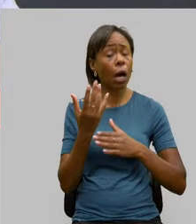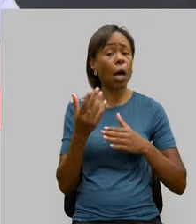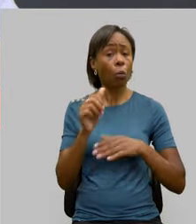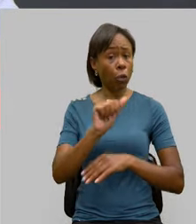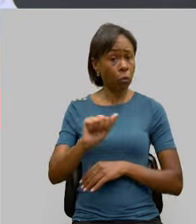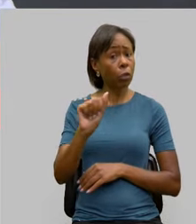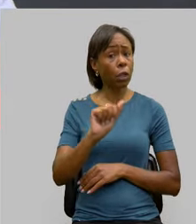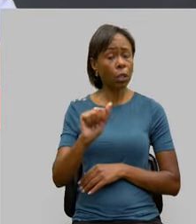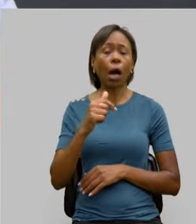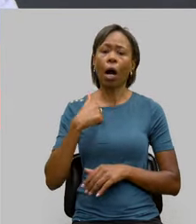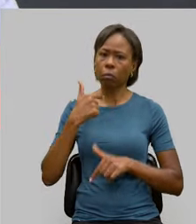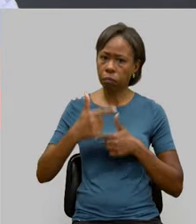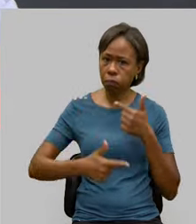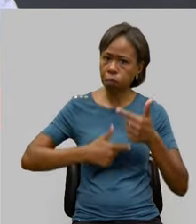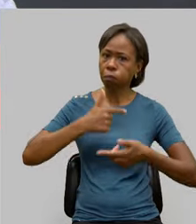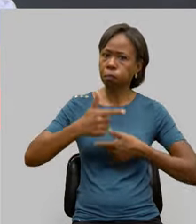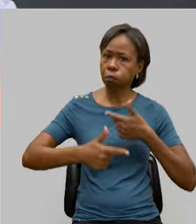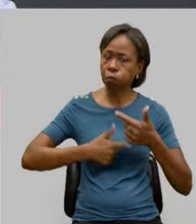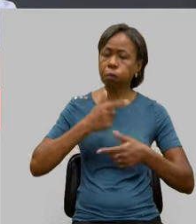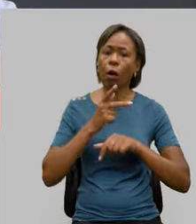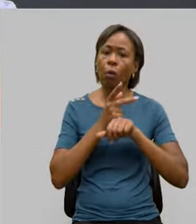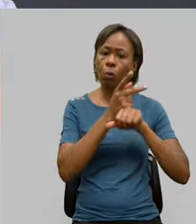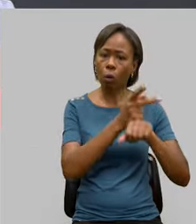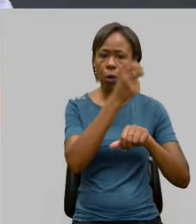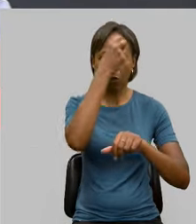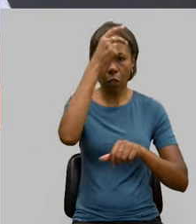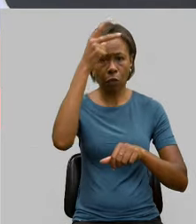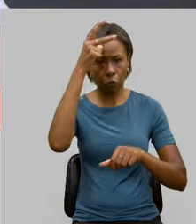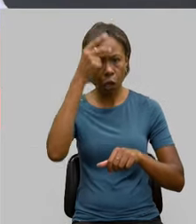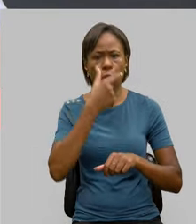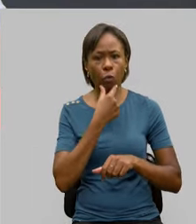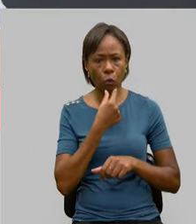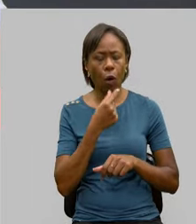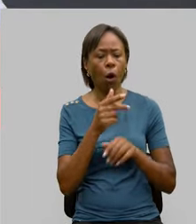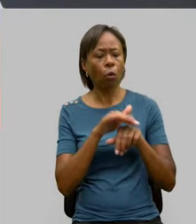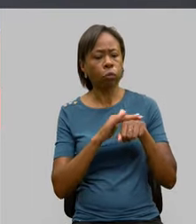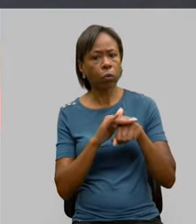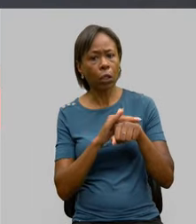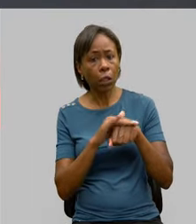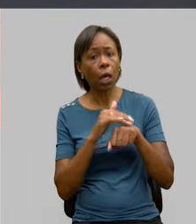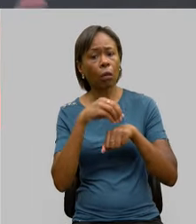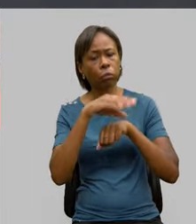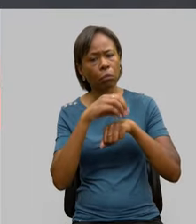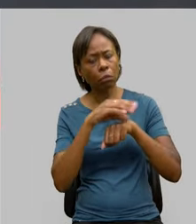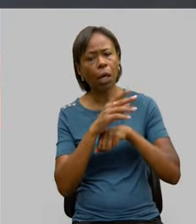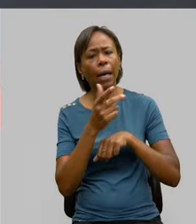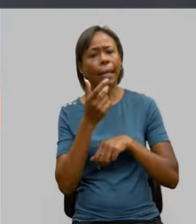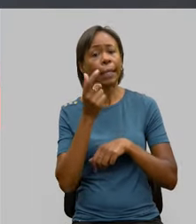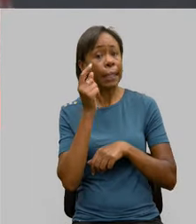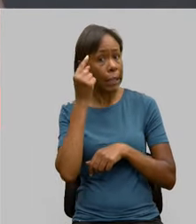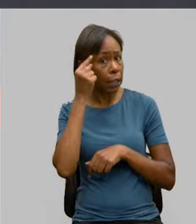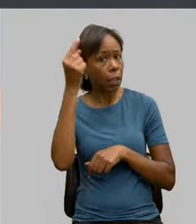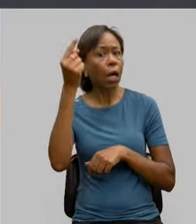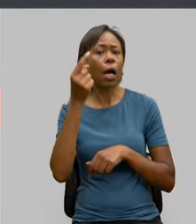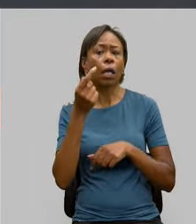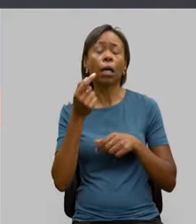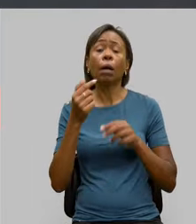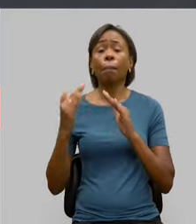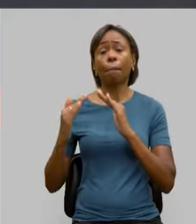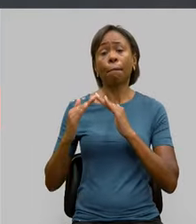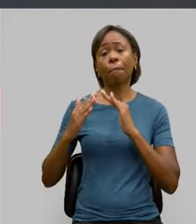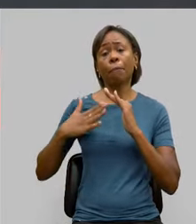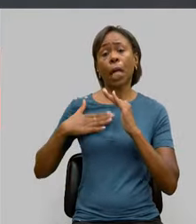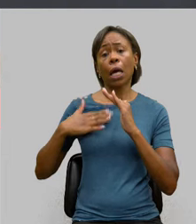isso fui até o gabin do prefeito conversei com ele levamos a nossa ideia de fazer da minha casa um instituto